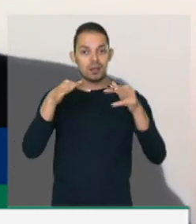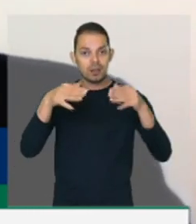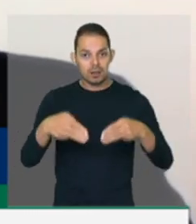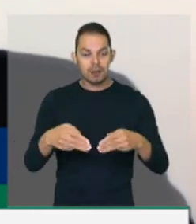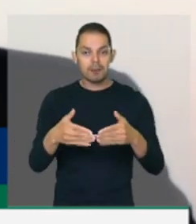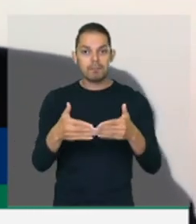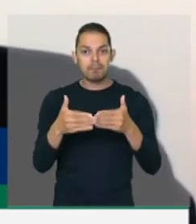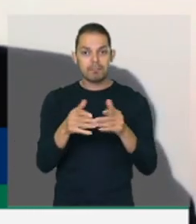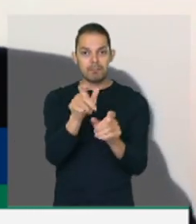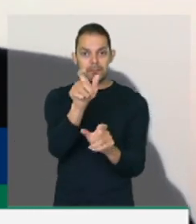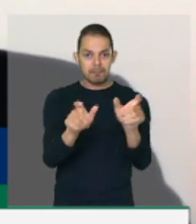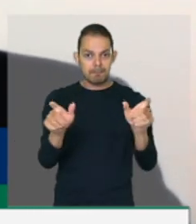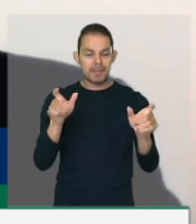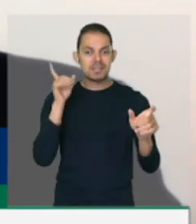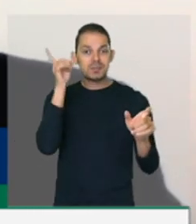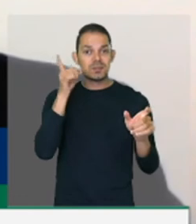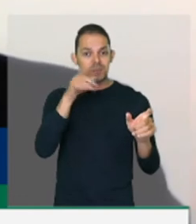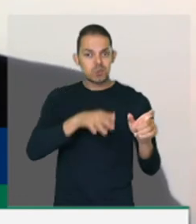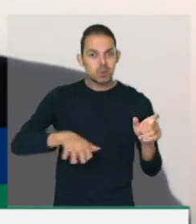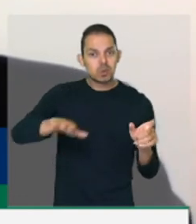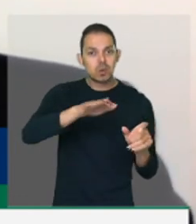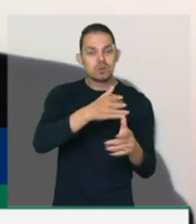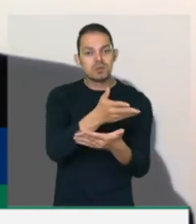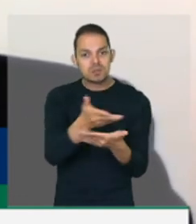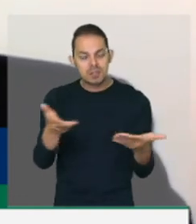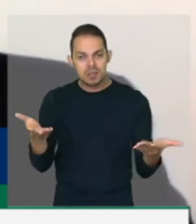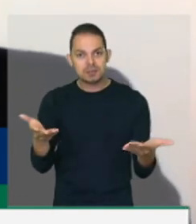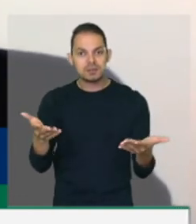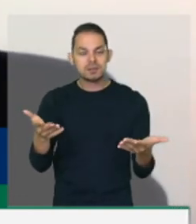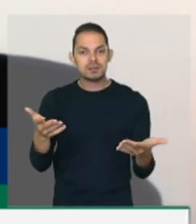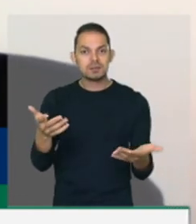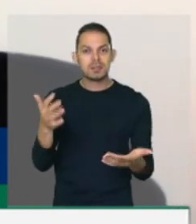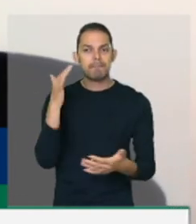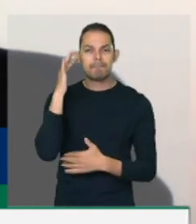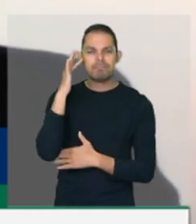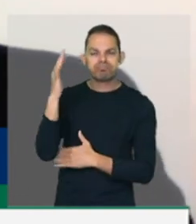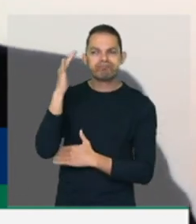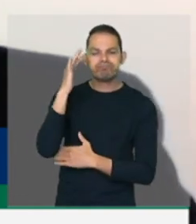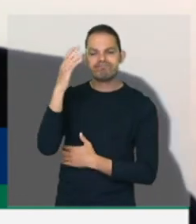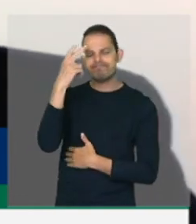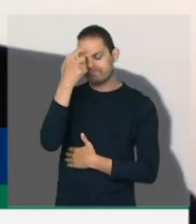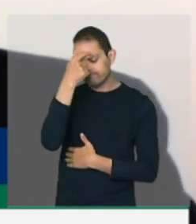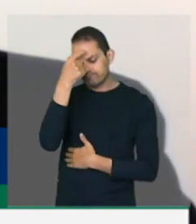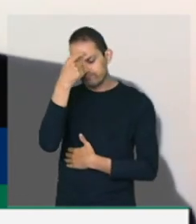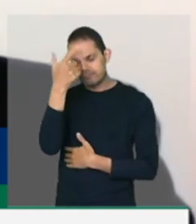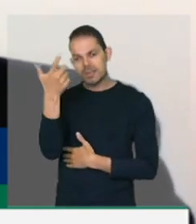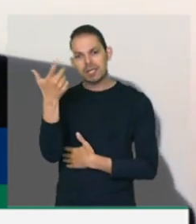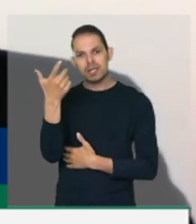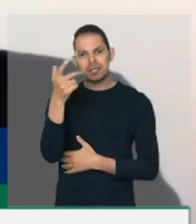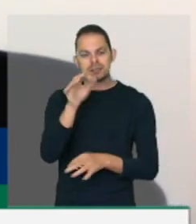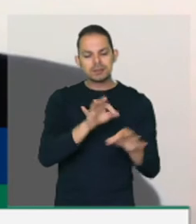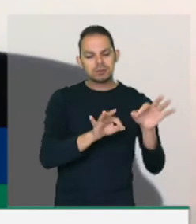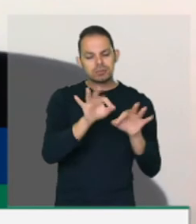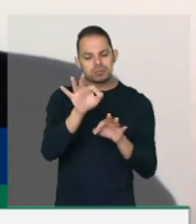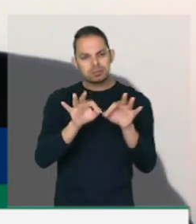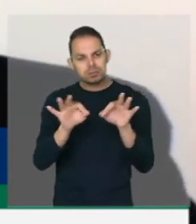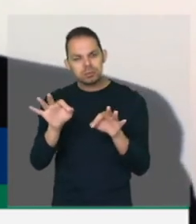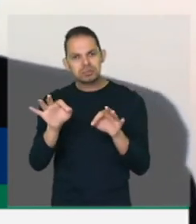peço que os senhores e senhoras deputadas levem a mão à consciência para, catalogar e identificar se